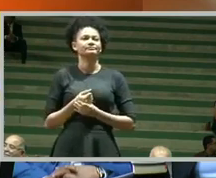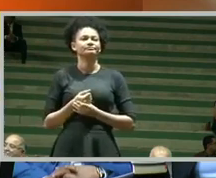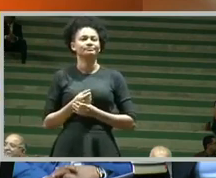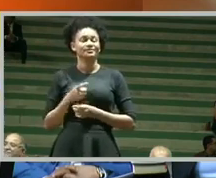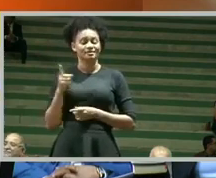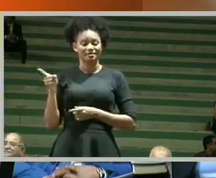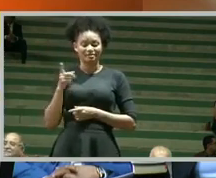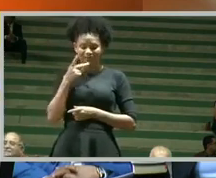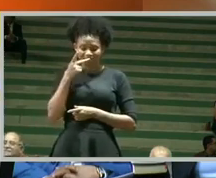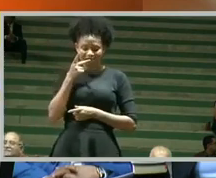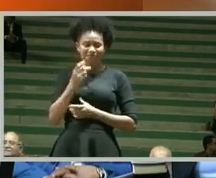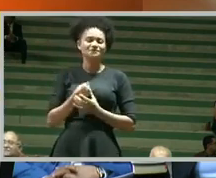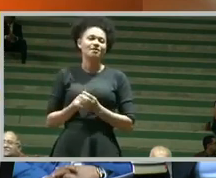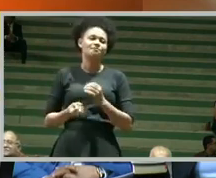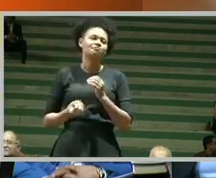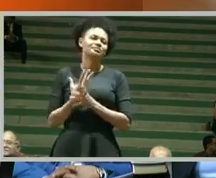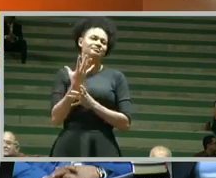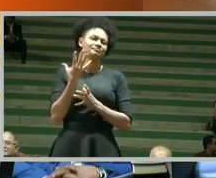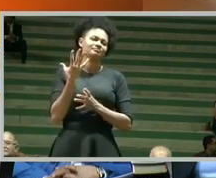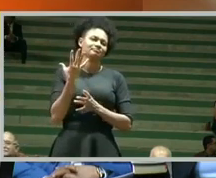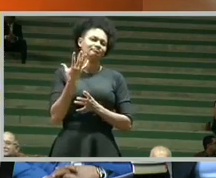Ele diz a origem.